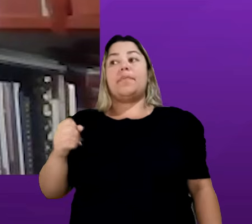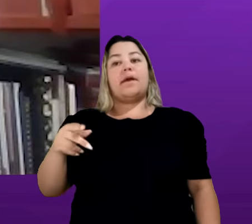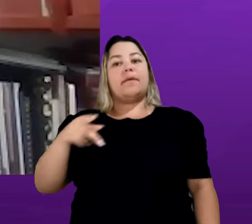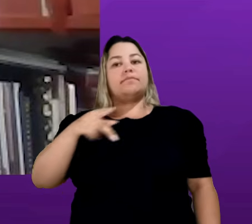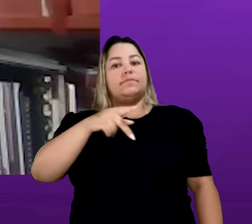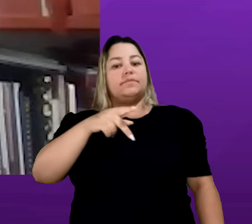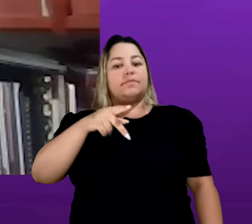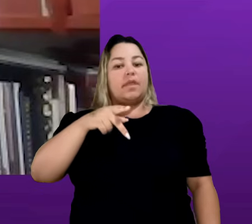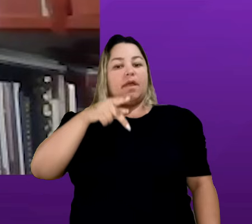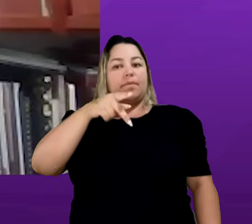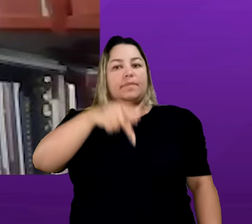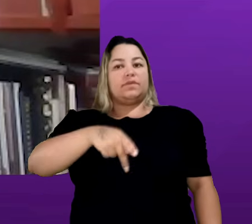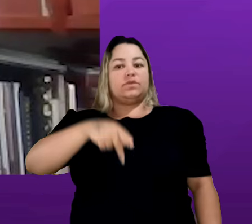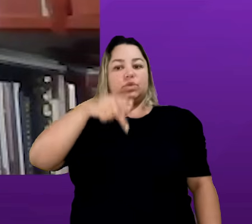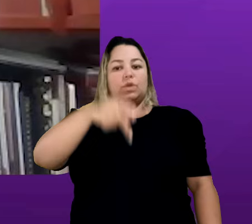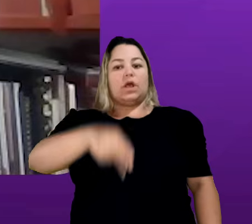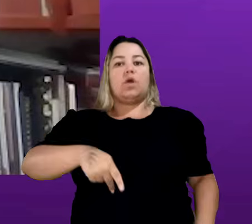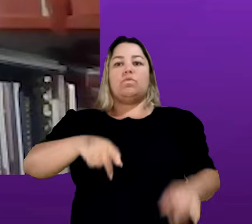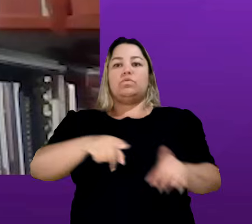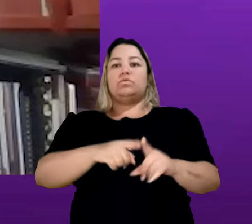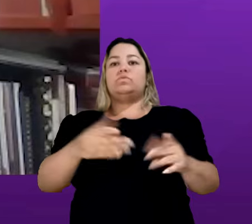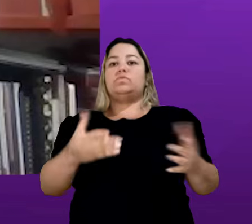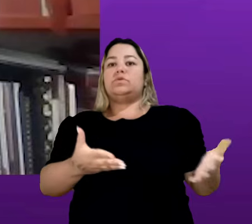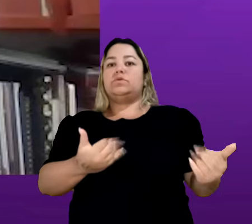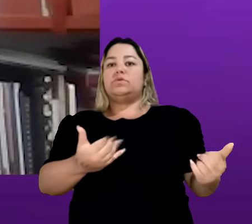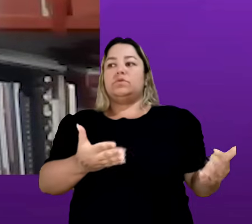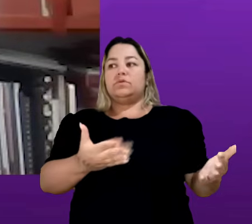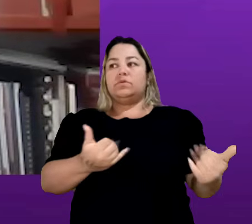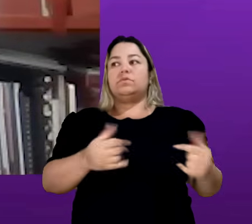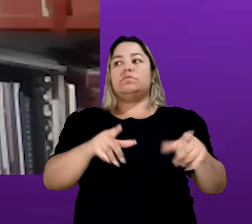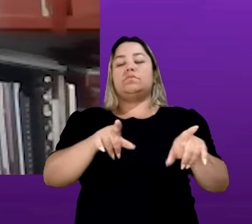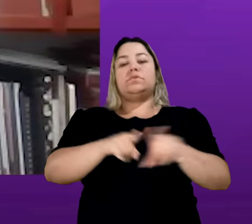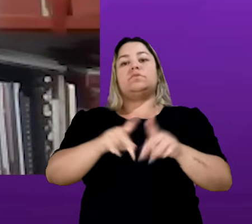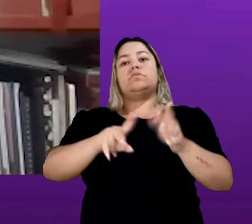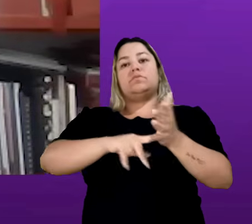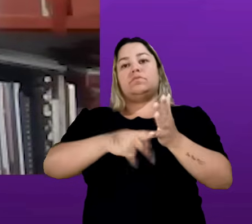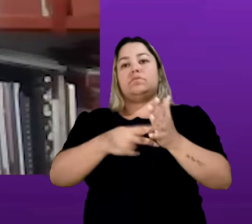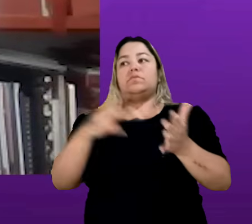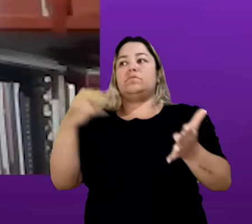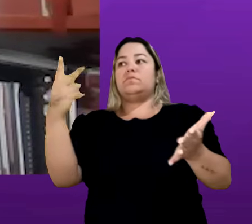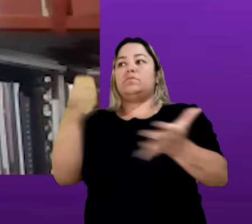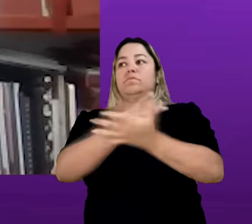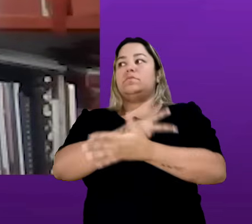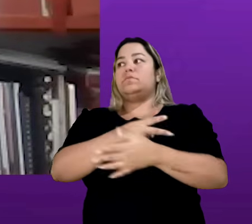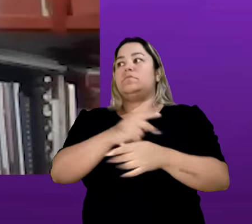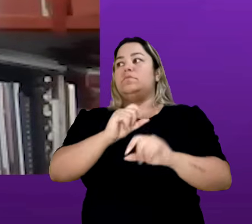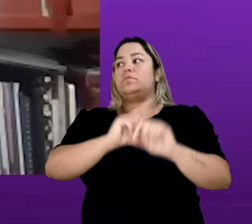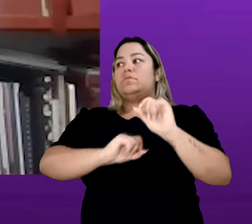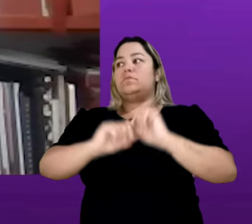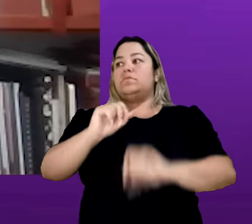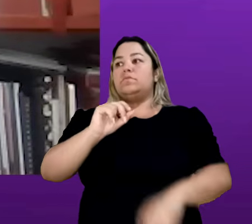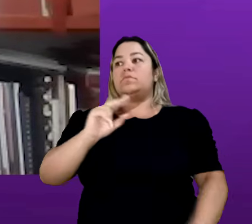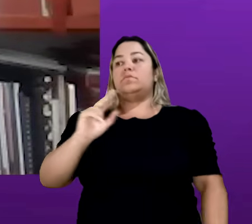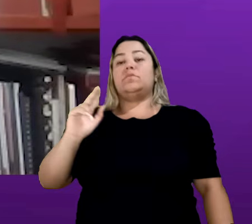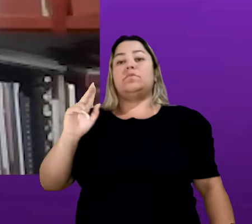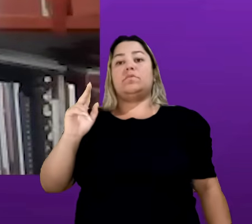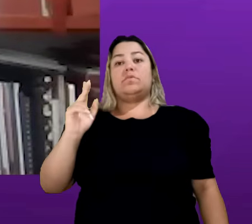ali o movimento sindical acontecer. Quero fazer um histórico rápido